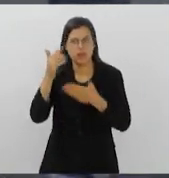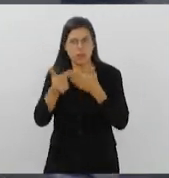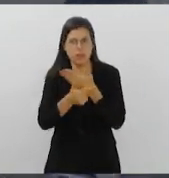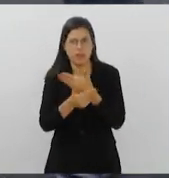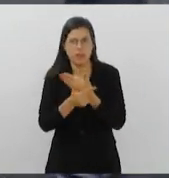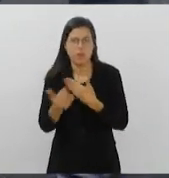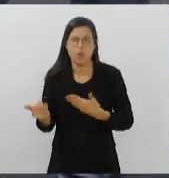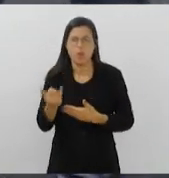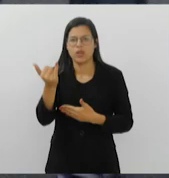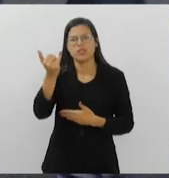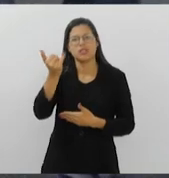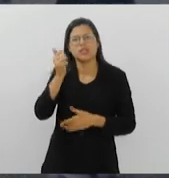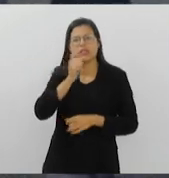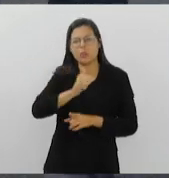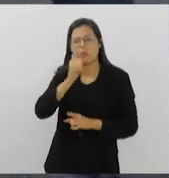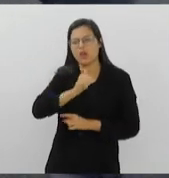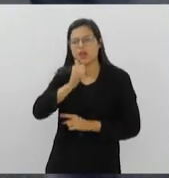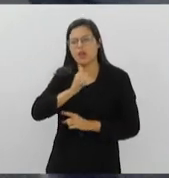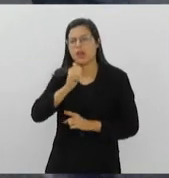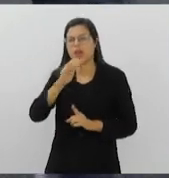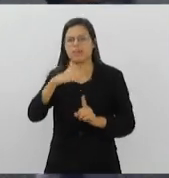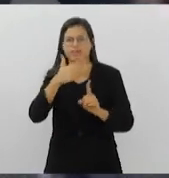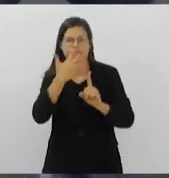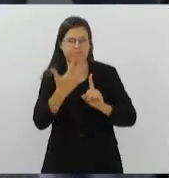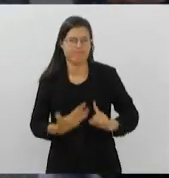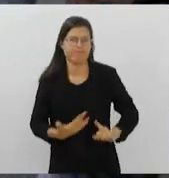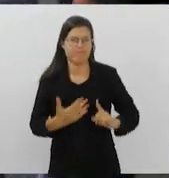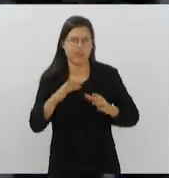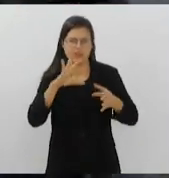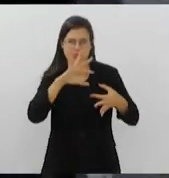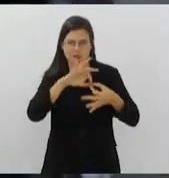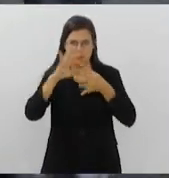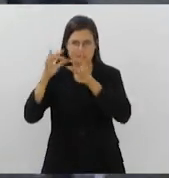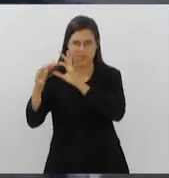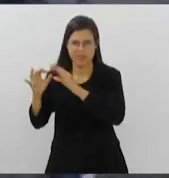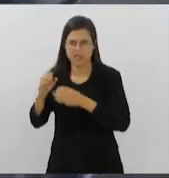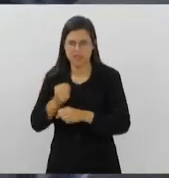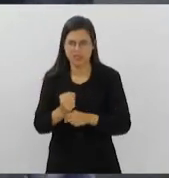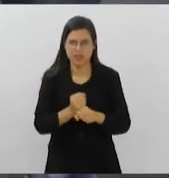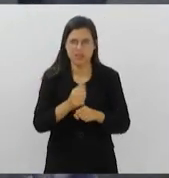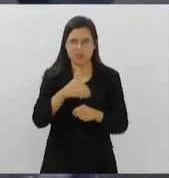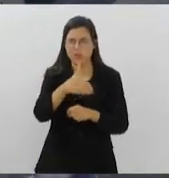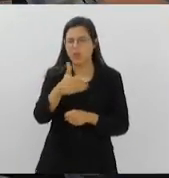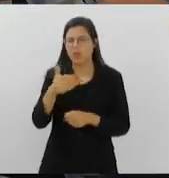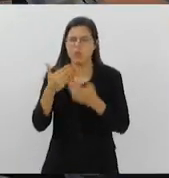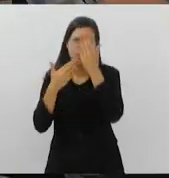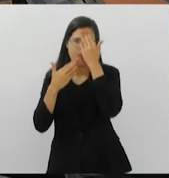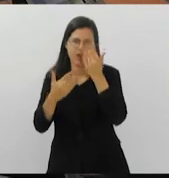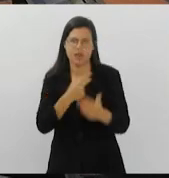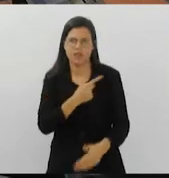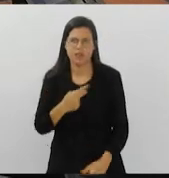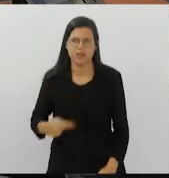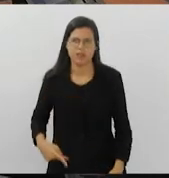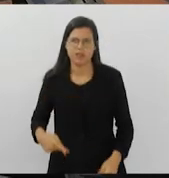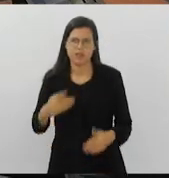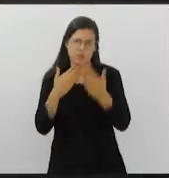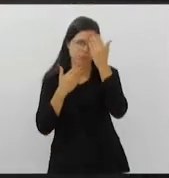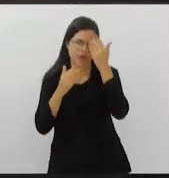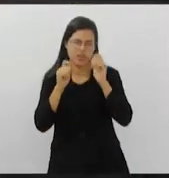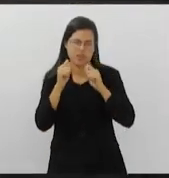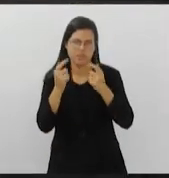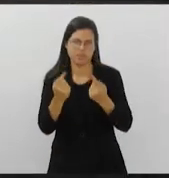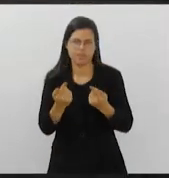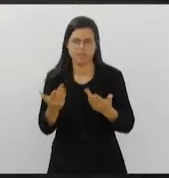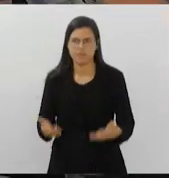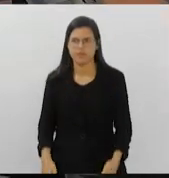importante guerreira que nos honra, né, na Olimpíada desse ano. Muito obrigado, presidente, e obrigado ao parlamento pela aprovação. Deputada